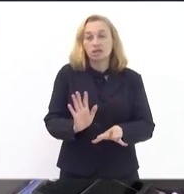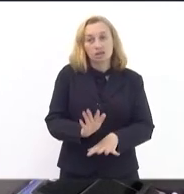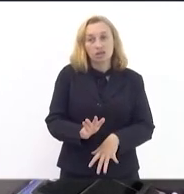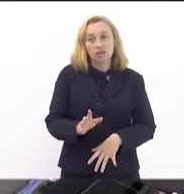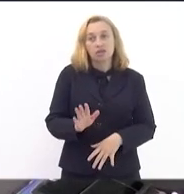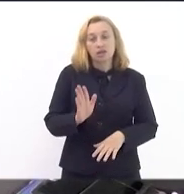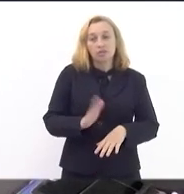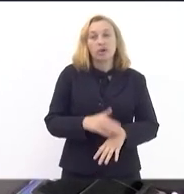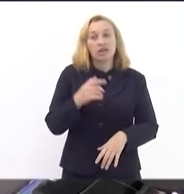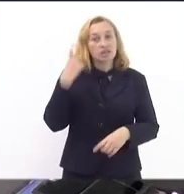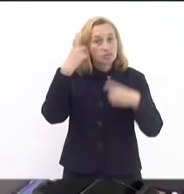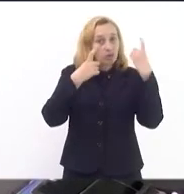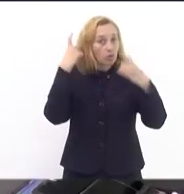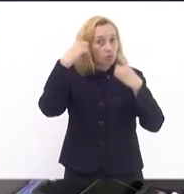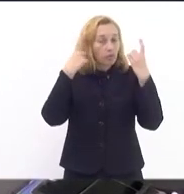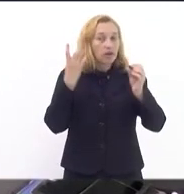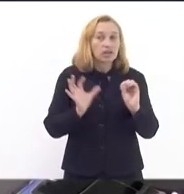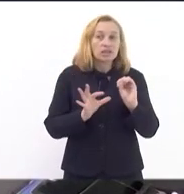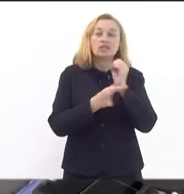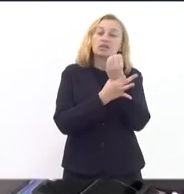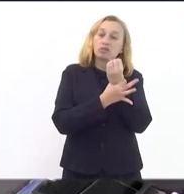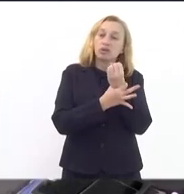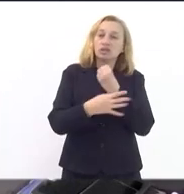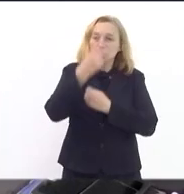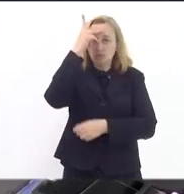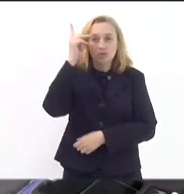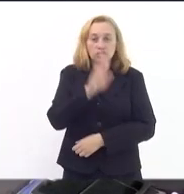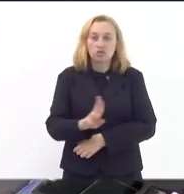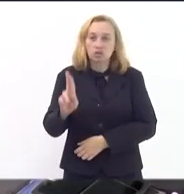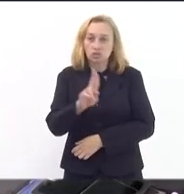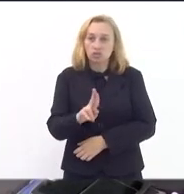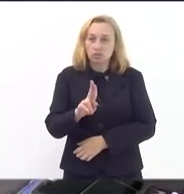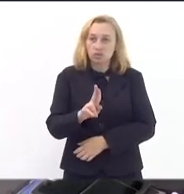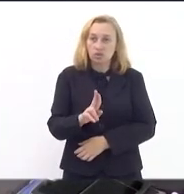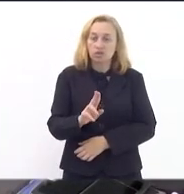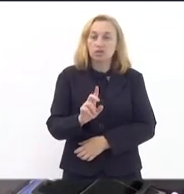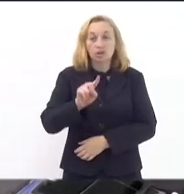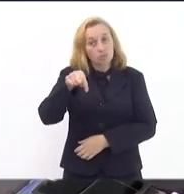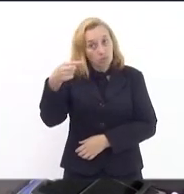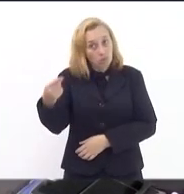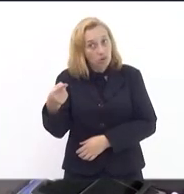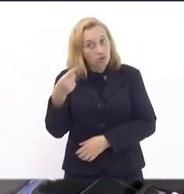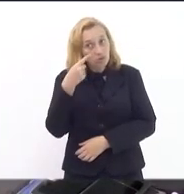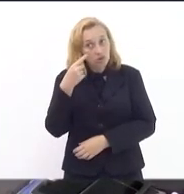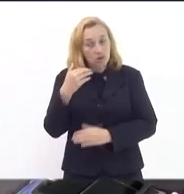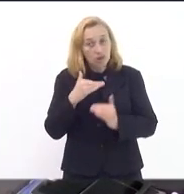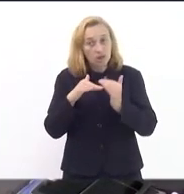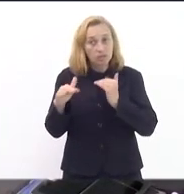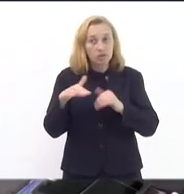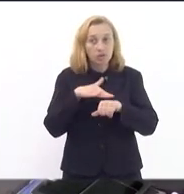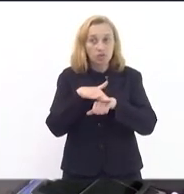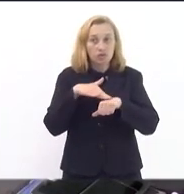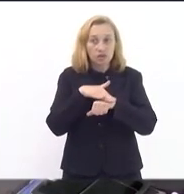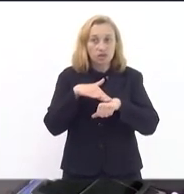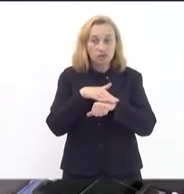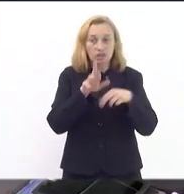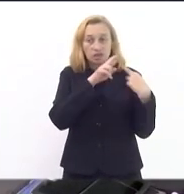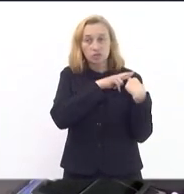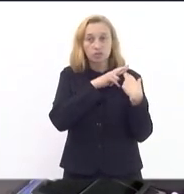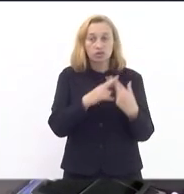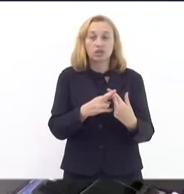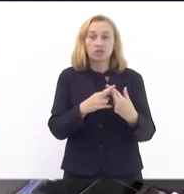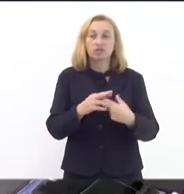nós mais nos preocupamos aqui é a questão da segurança dos usuários na sessão Podemos depois encaminhar e conversar com o responsável